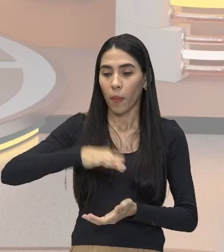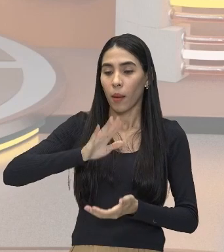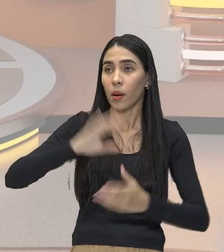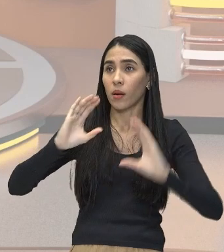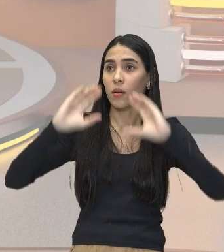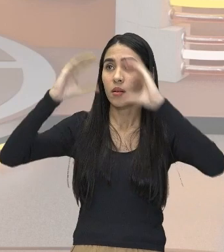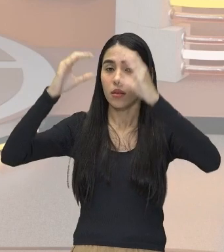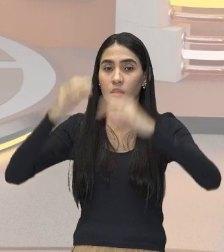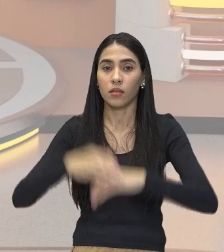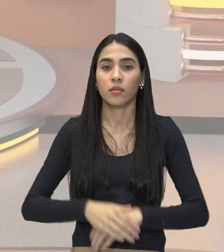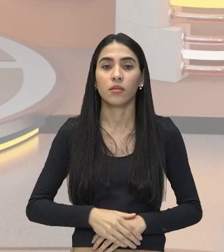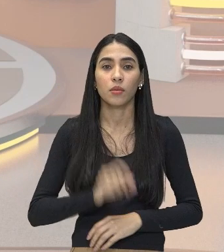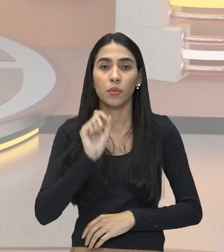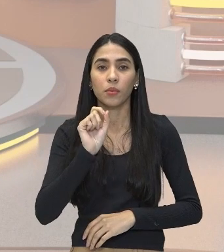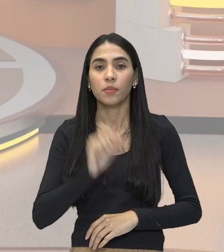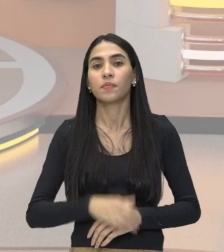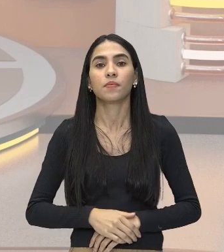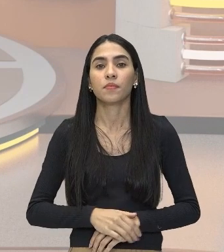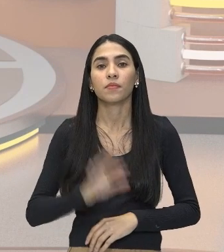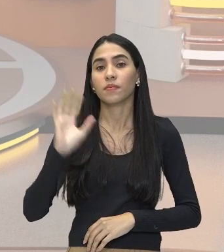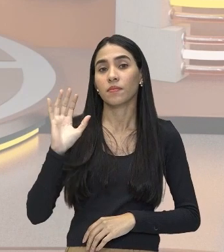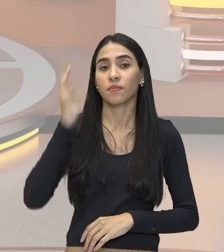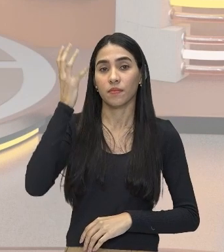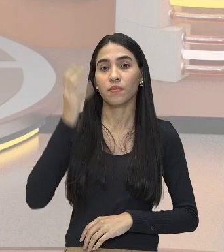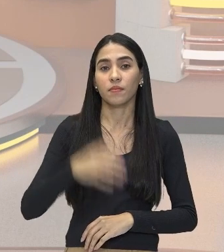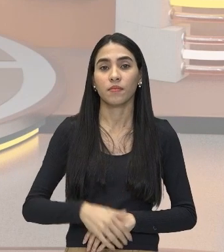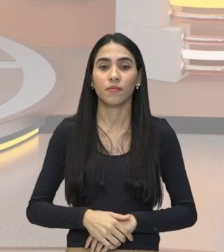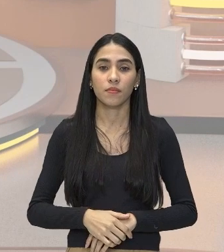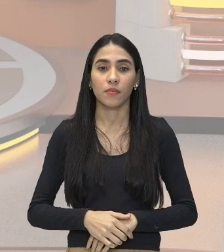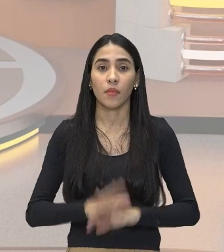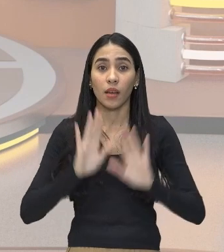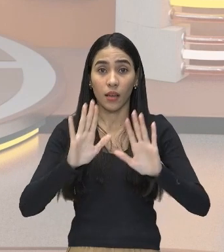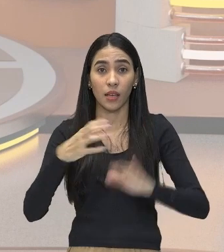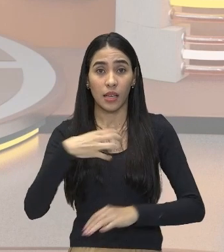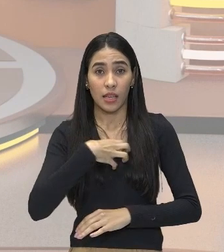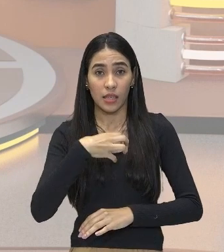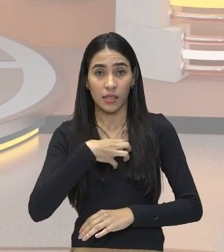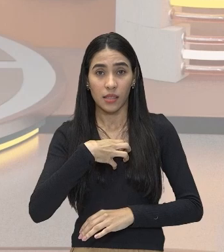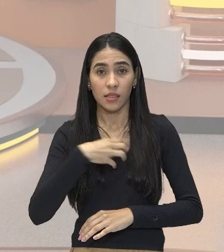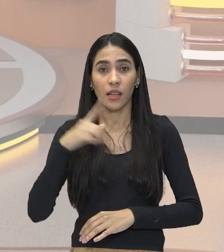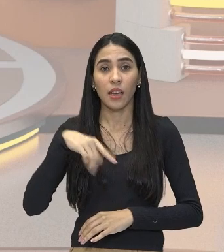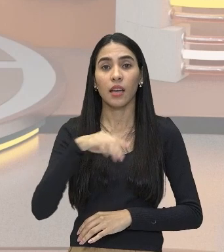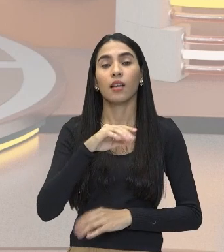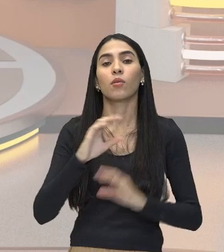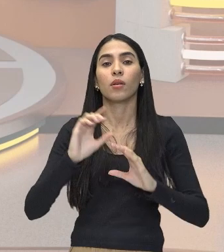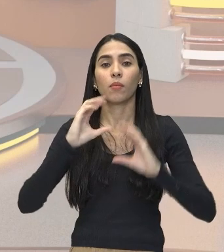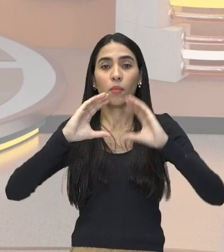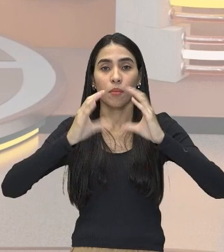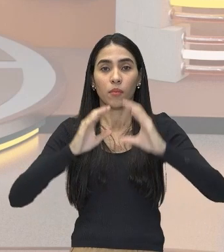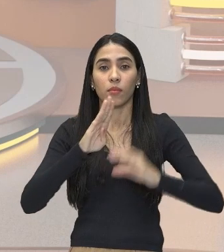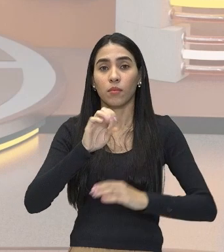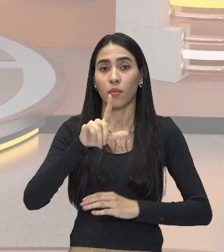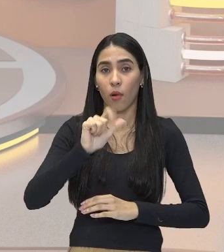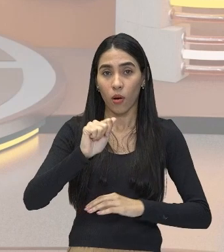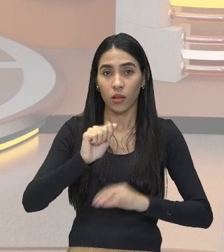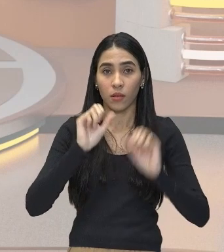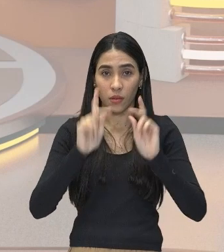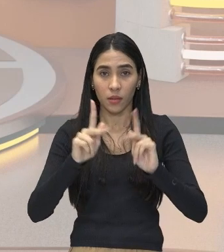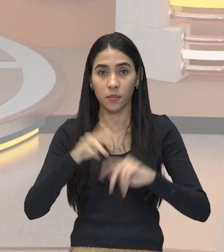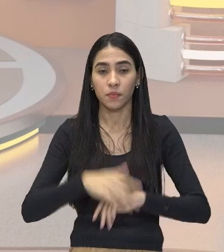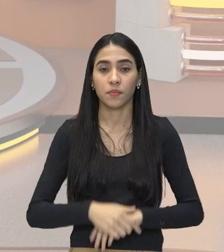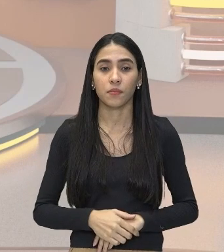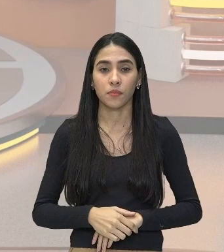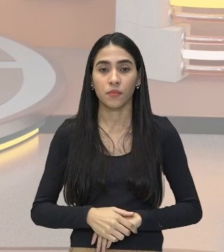já é o quê? É o fenômeno. Agora, a essência do fenômeno é que ela é uma bola. Entenderam?